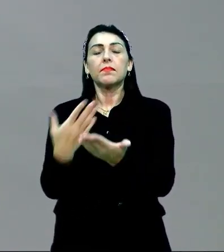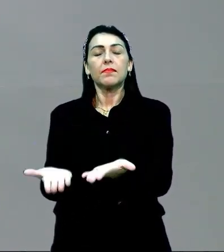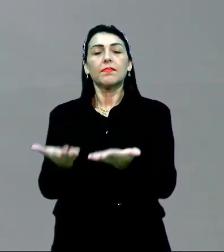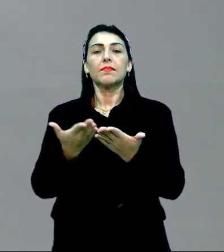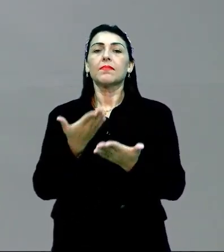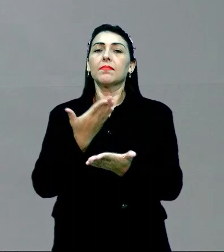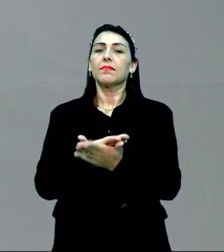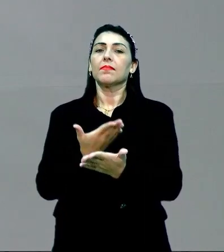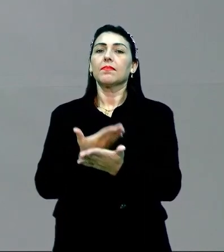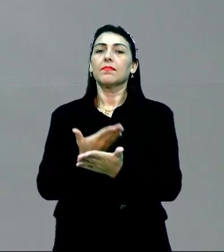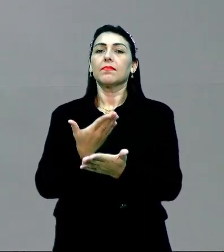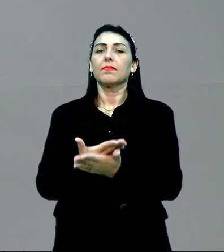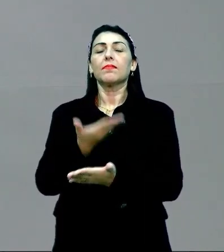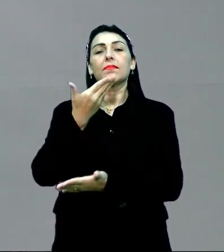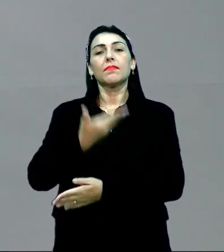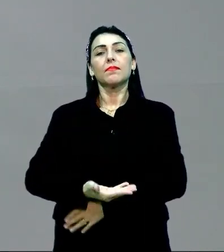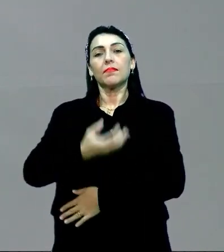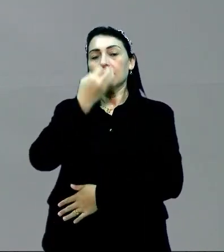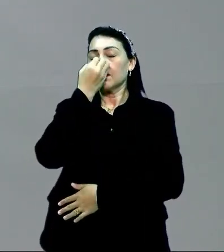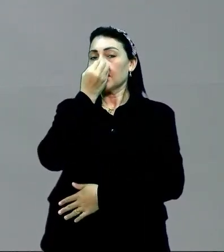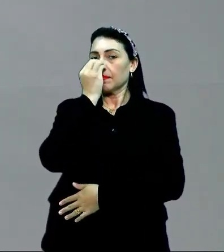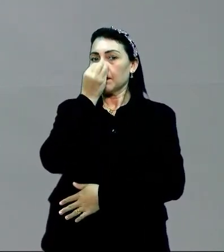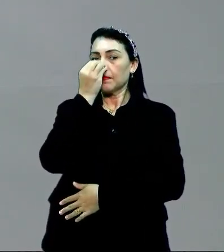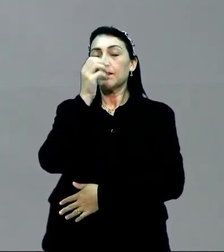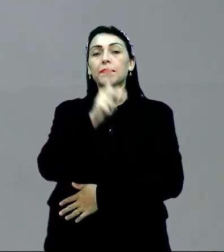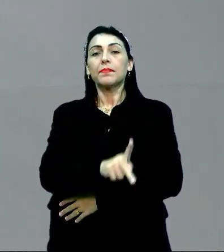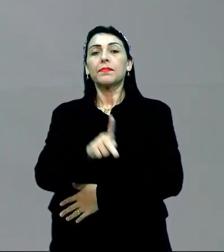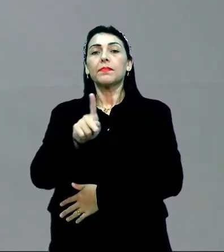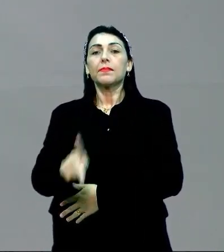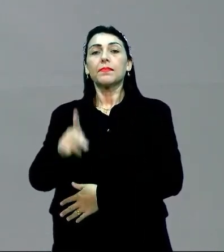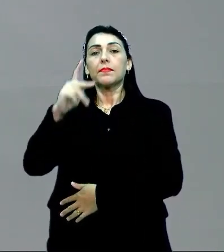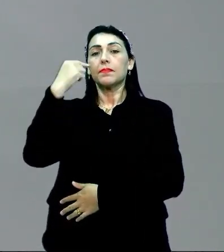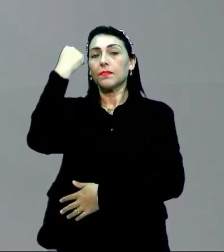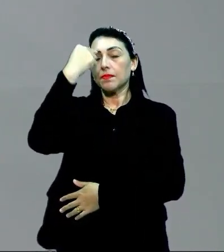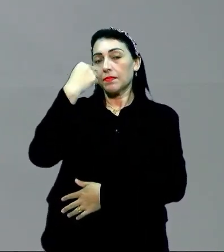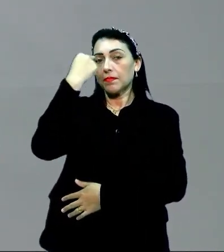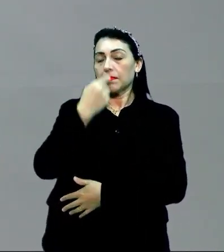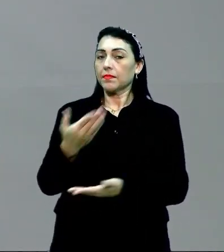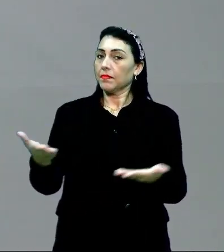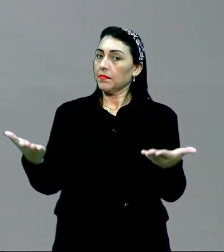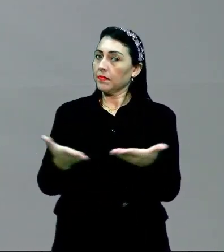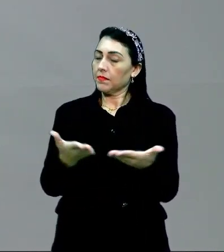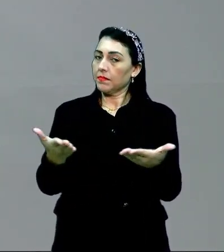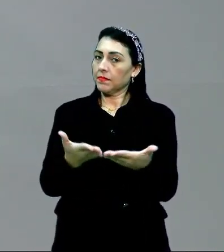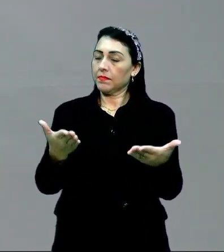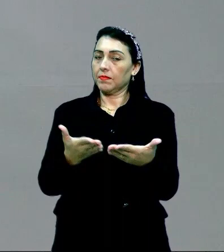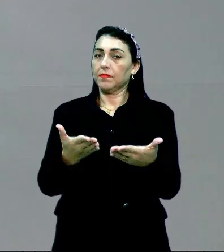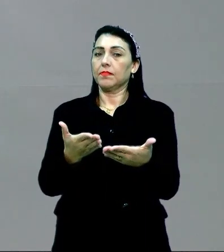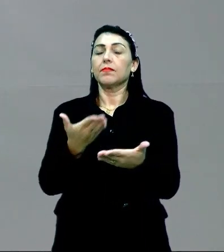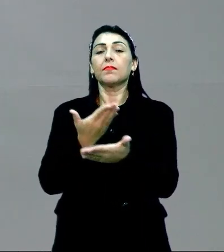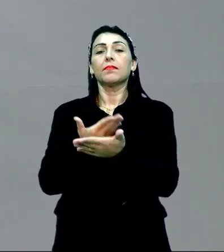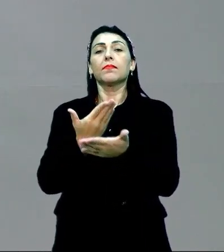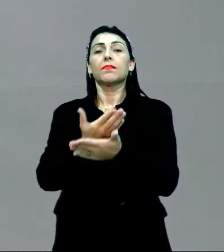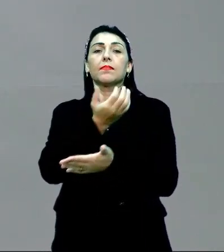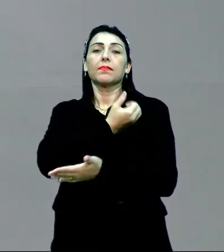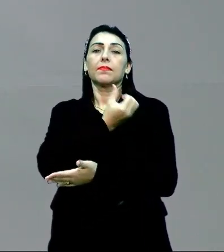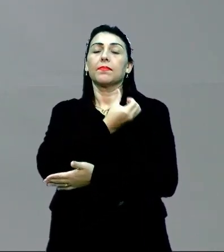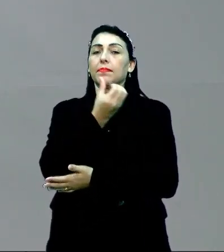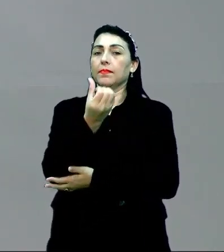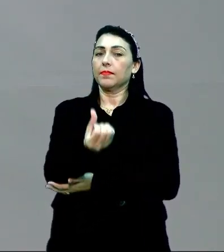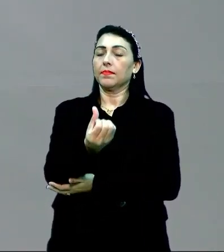bem-vindos mais uma aula sou professor Daniel professor de língua espanhola e hoje galera nós vamos para a aula de número 6